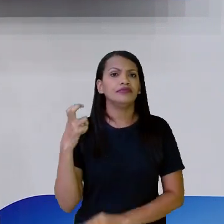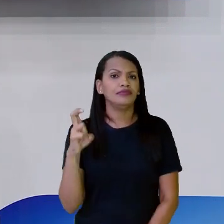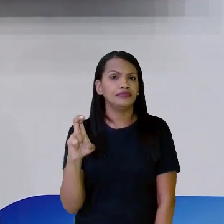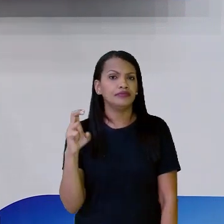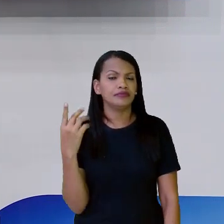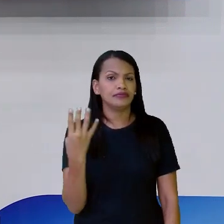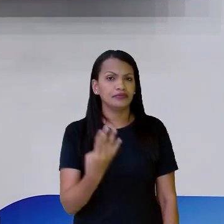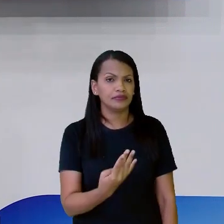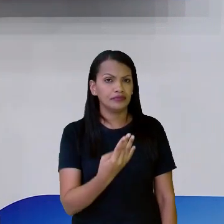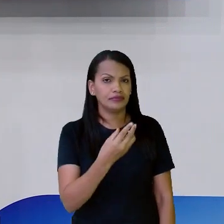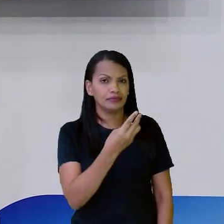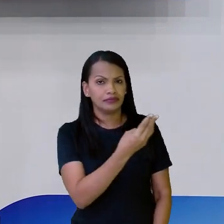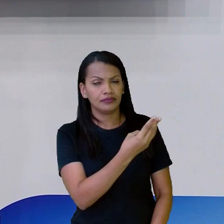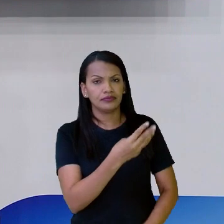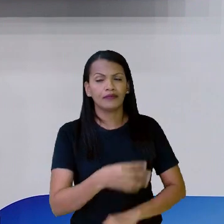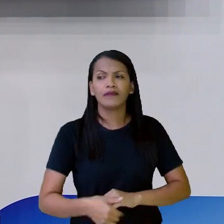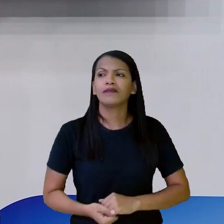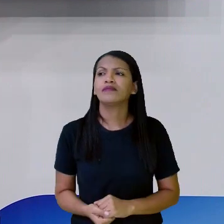543.